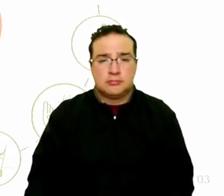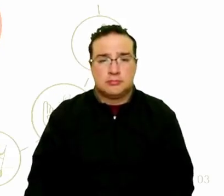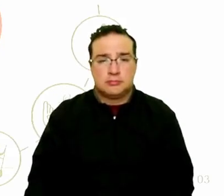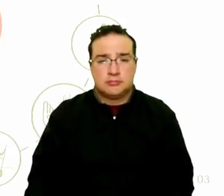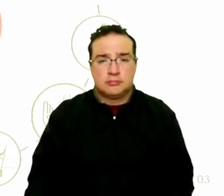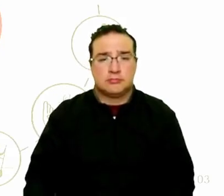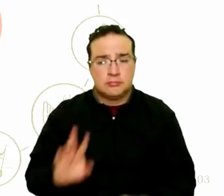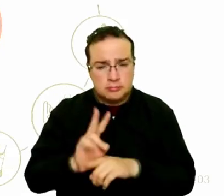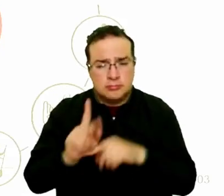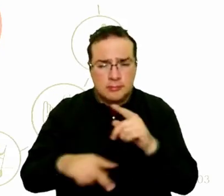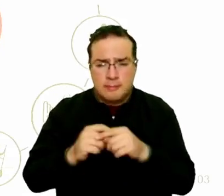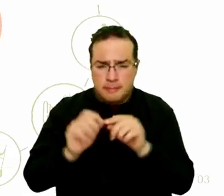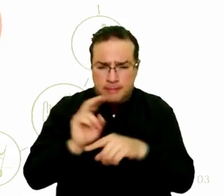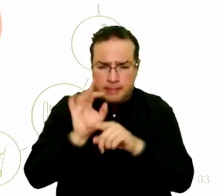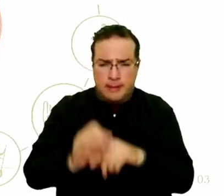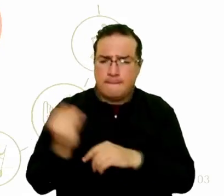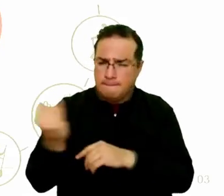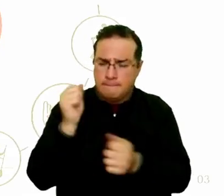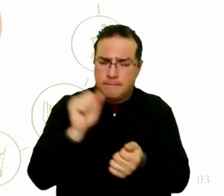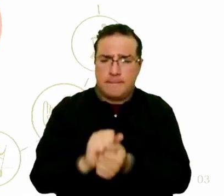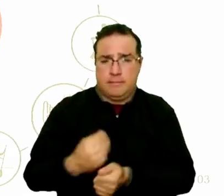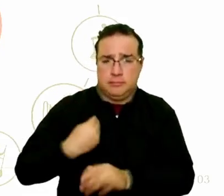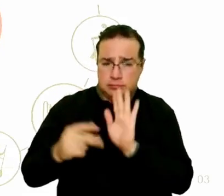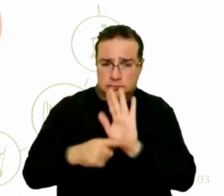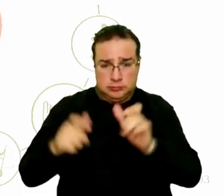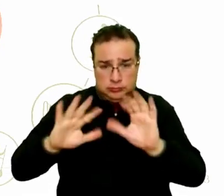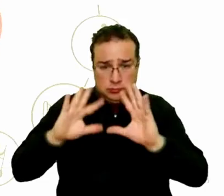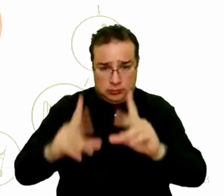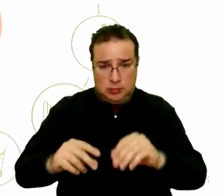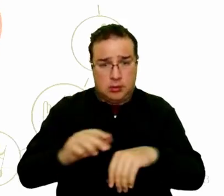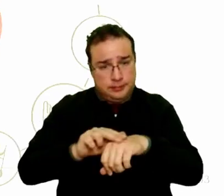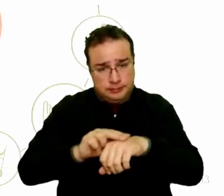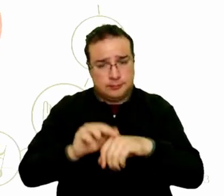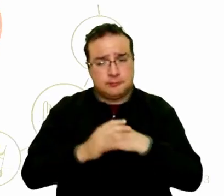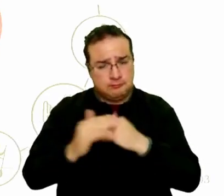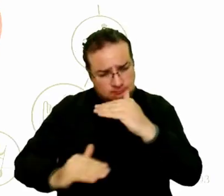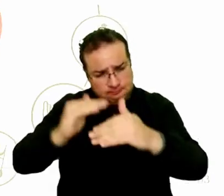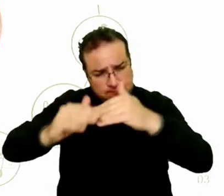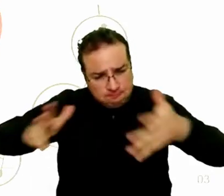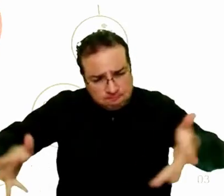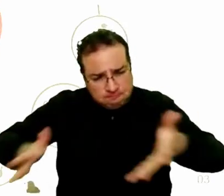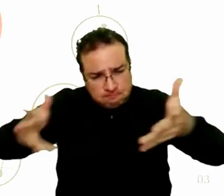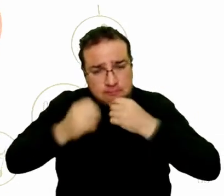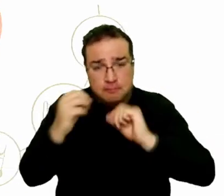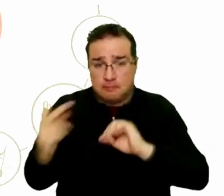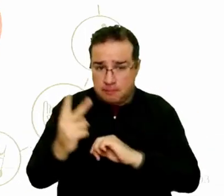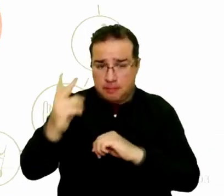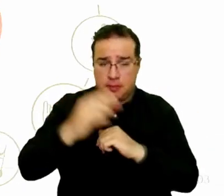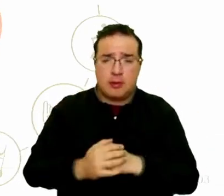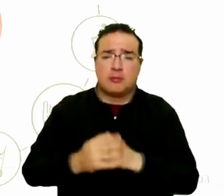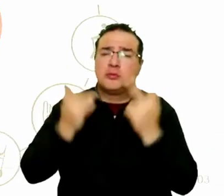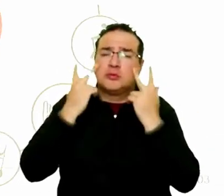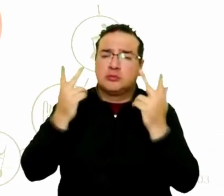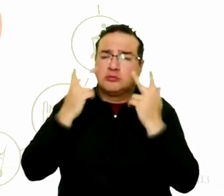a população. Então, restaurar essa importância da preservação dos espaços verdes e poder promover a valorização do patrimônio